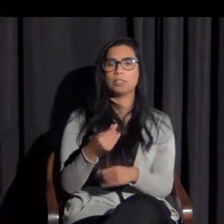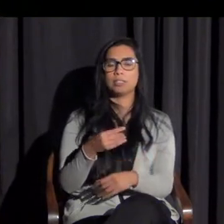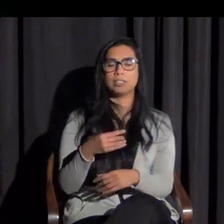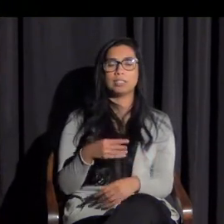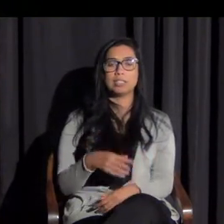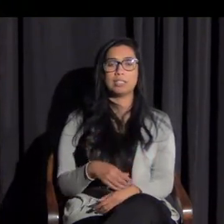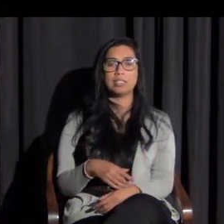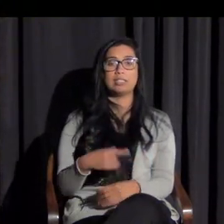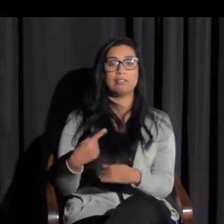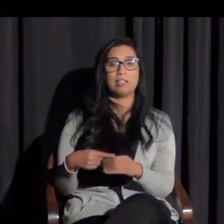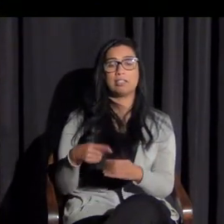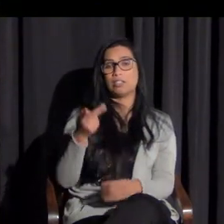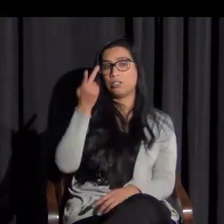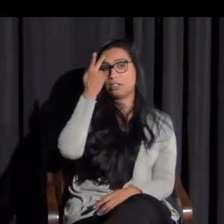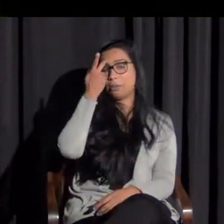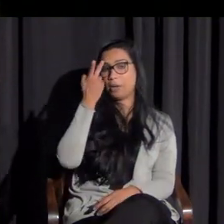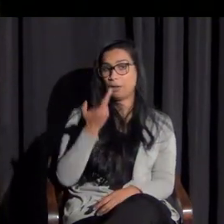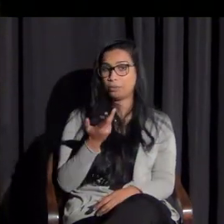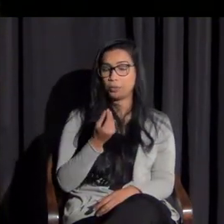Paulo.